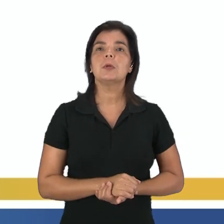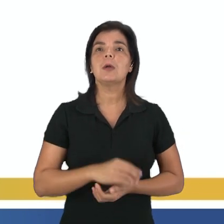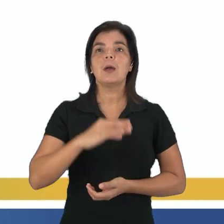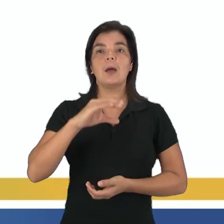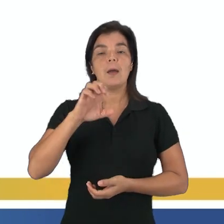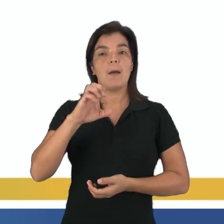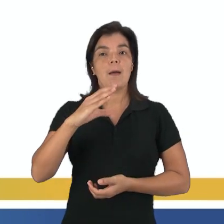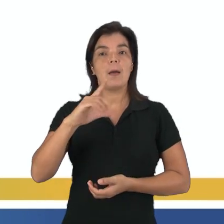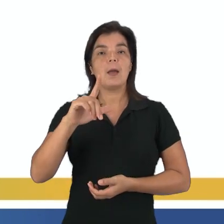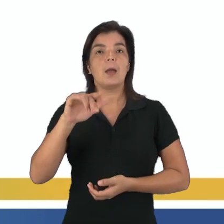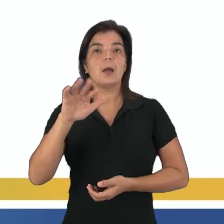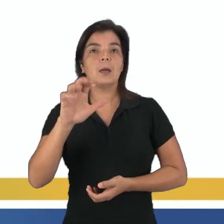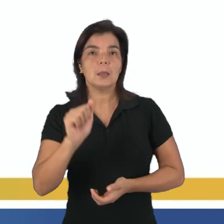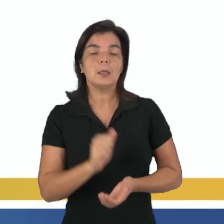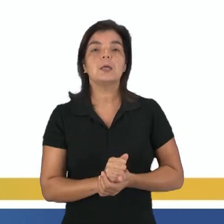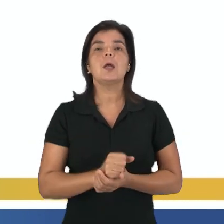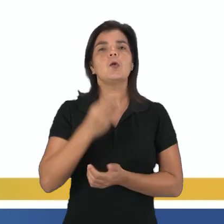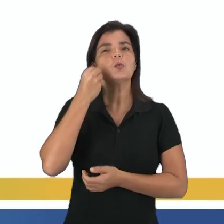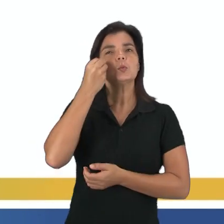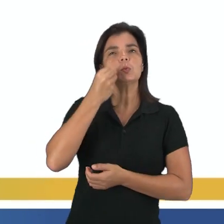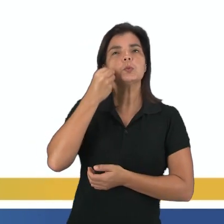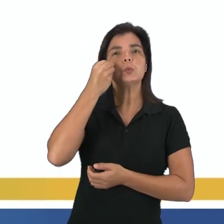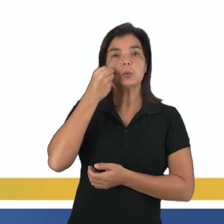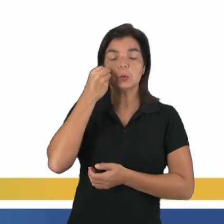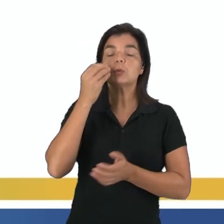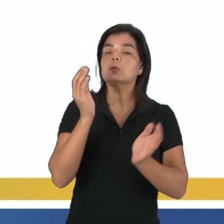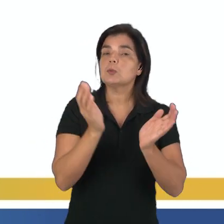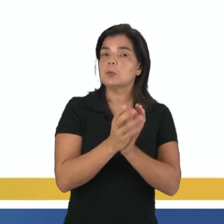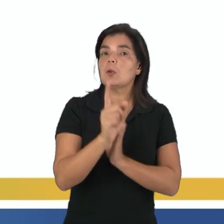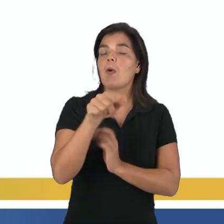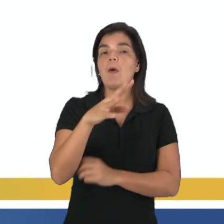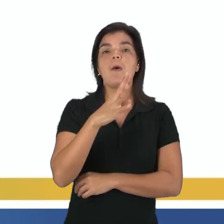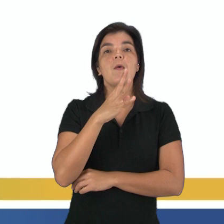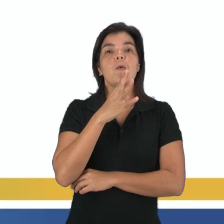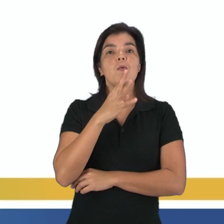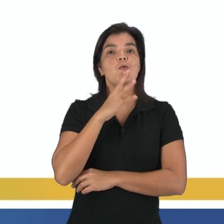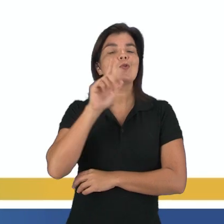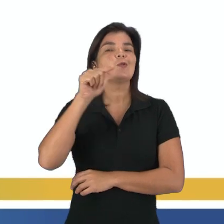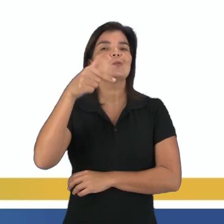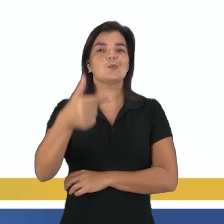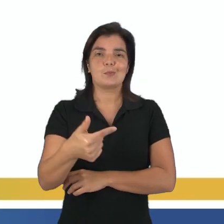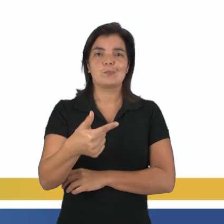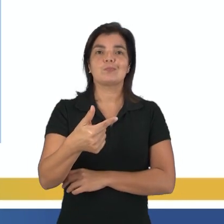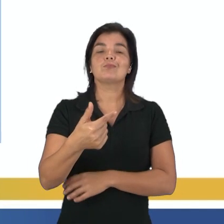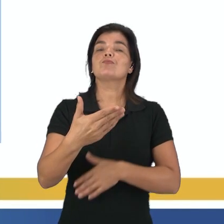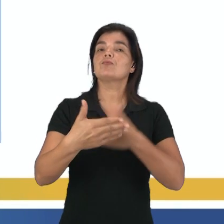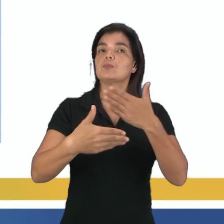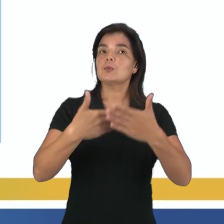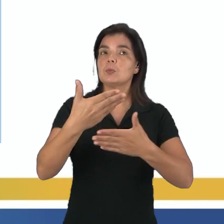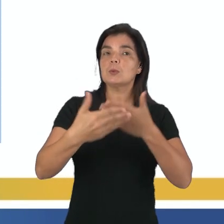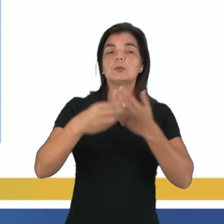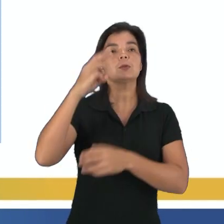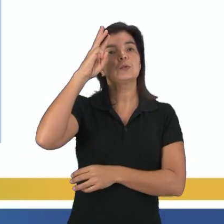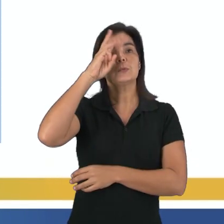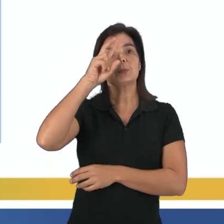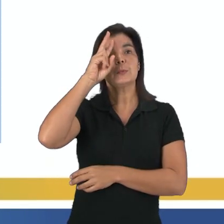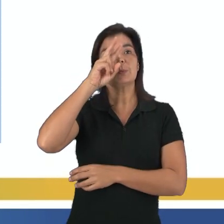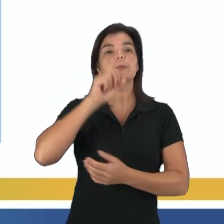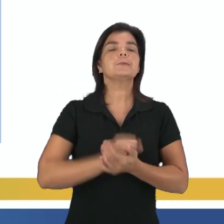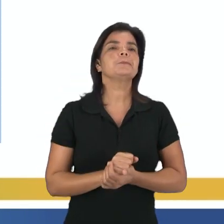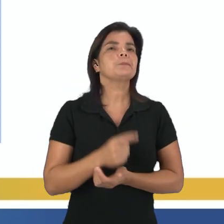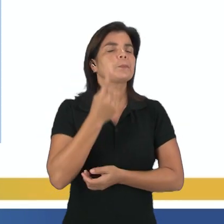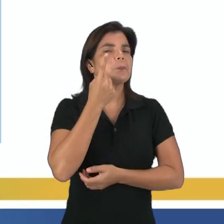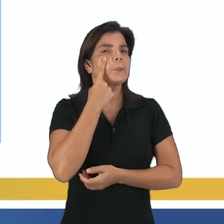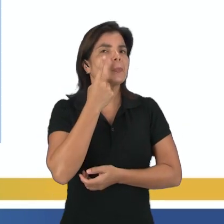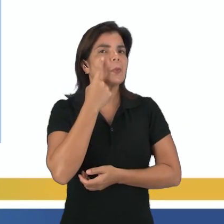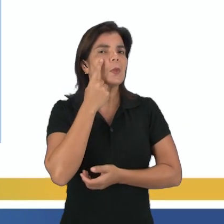Ecléa Bossi, uma experiência humanizadora é conhecer o outro a partir de suas memórias. Veja